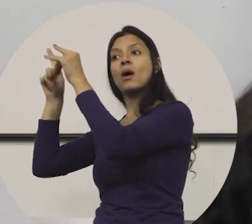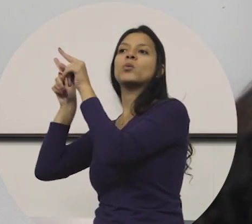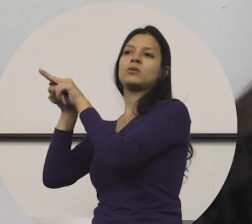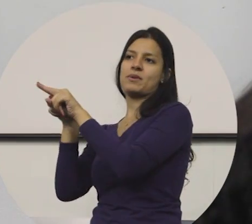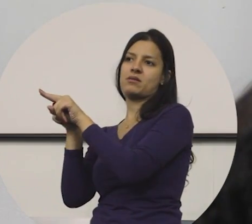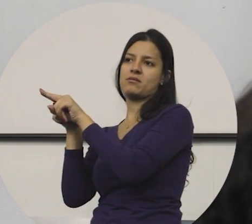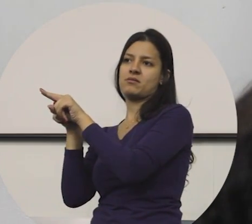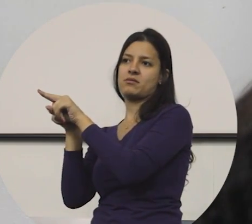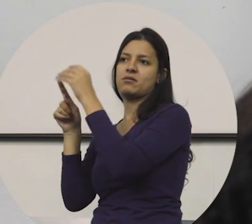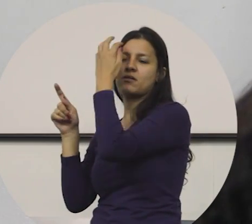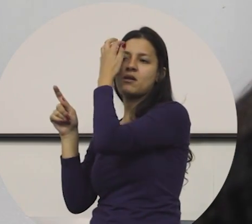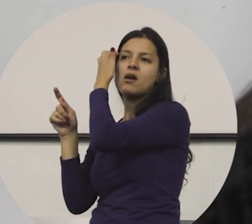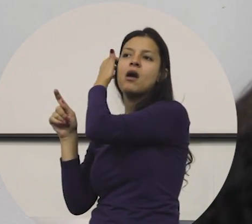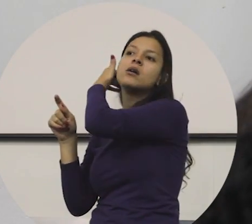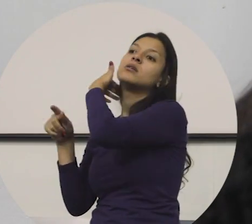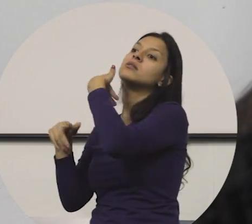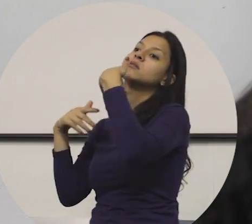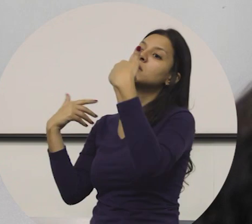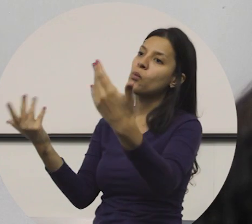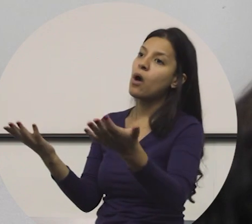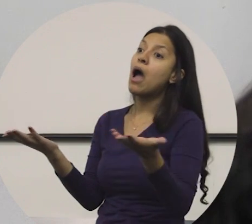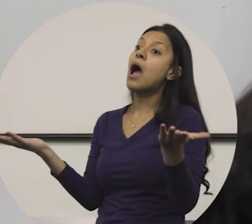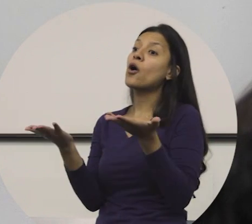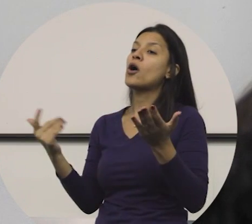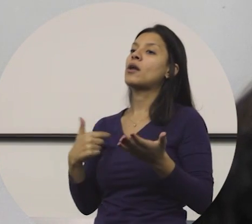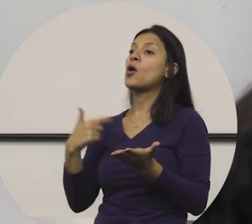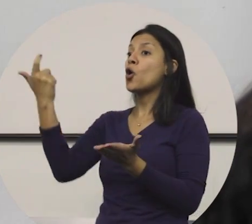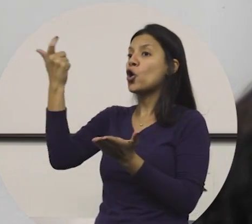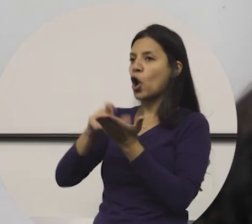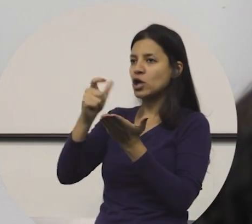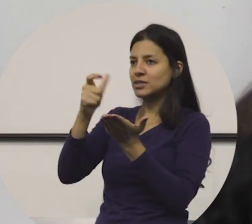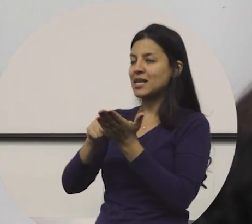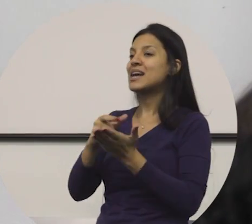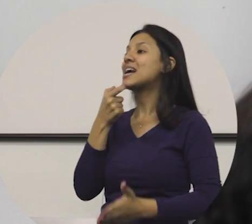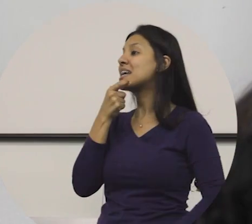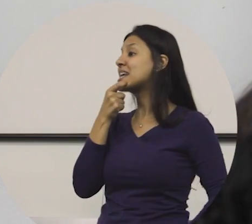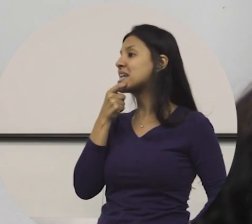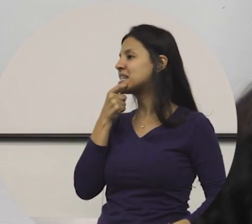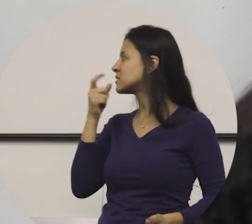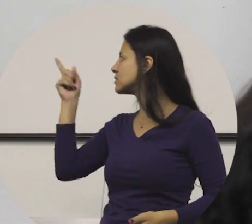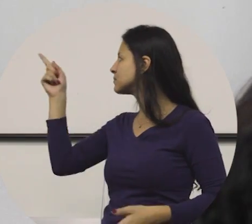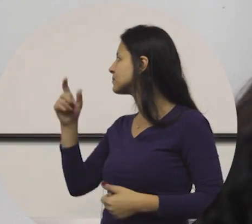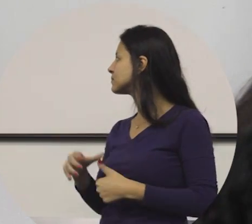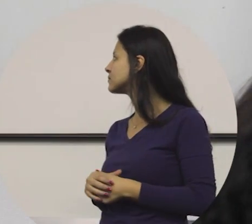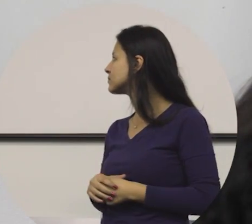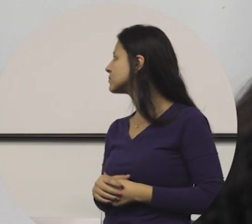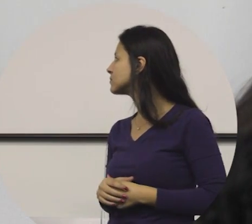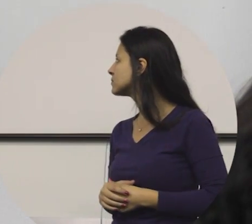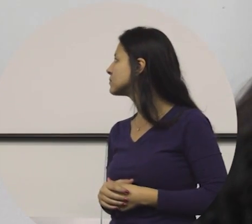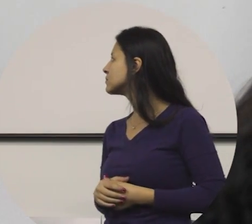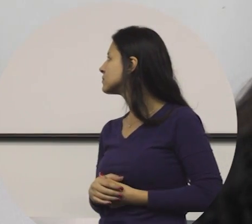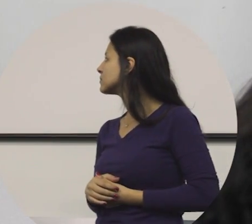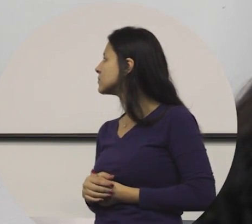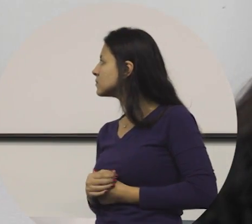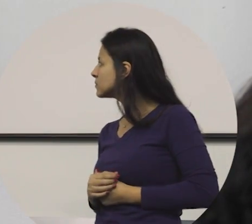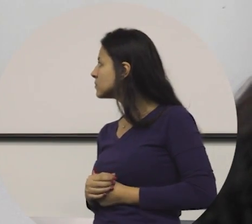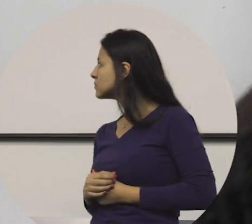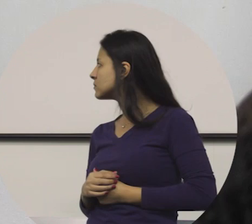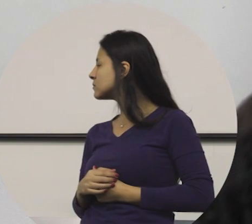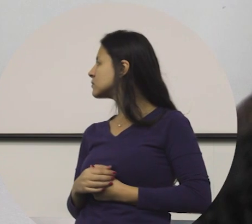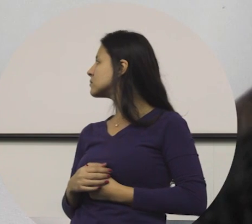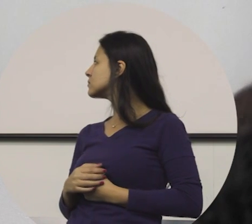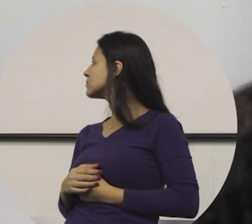Eu vou escrever aqui a glosa de como ser... Vou fazer em inglês. Oh, I do